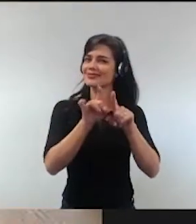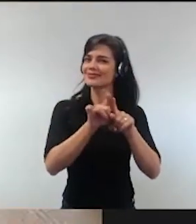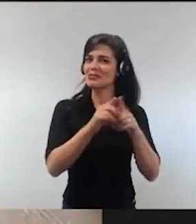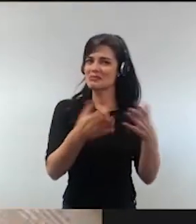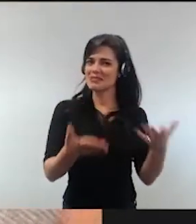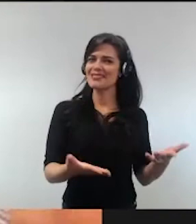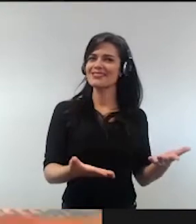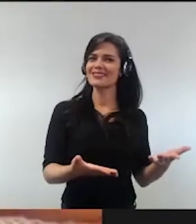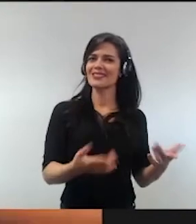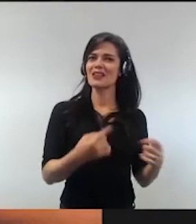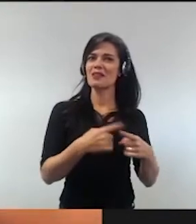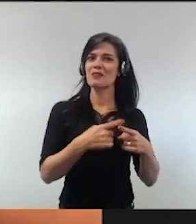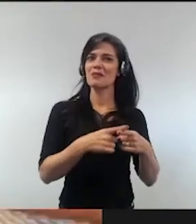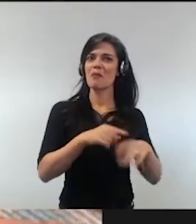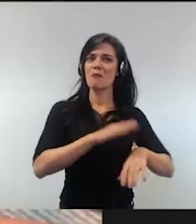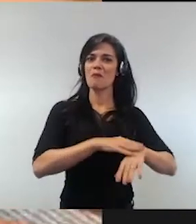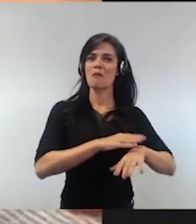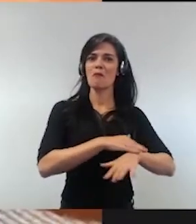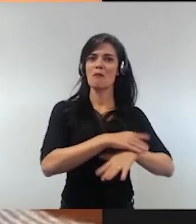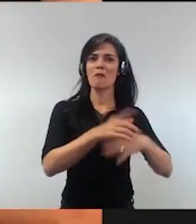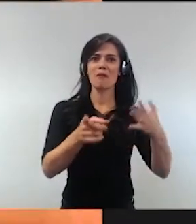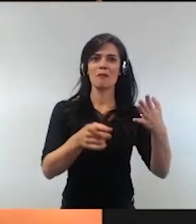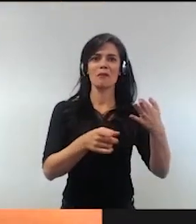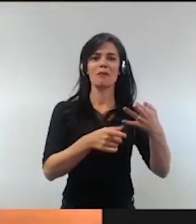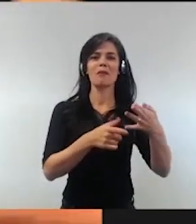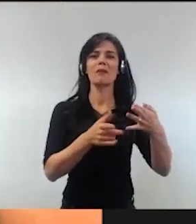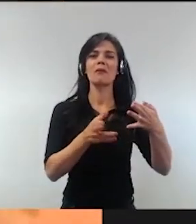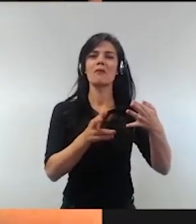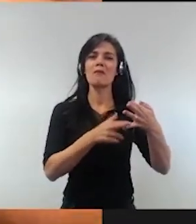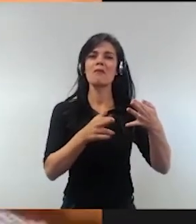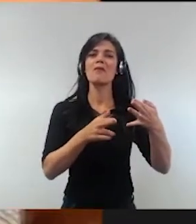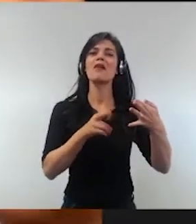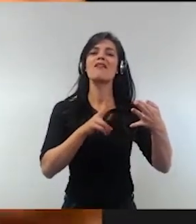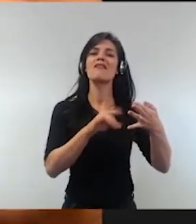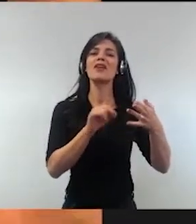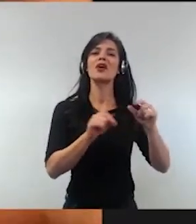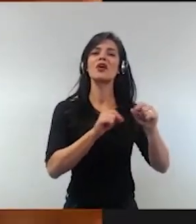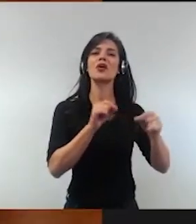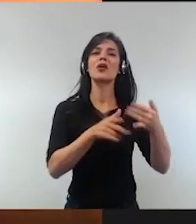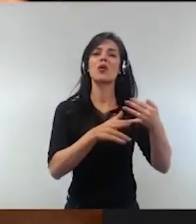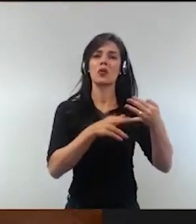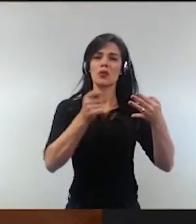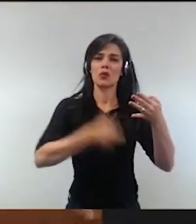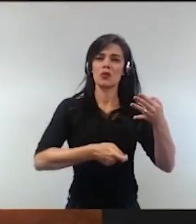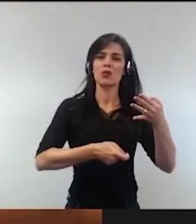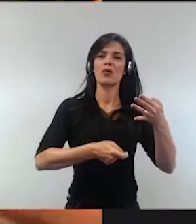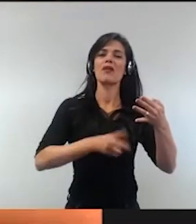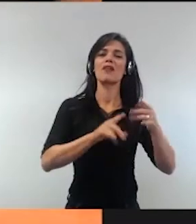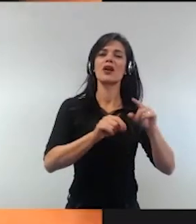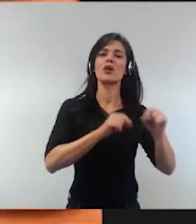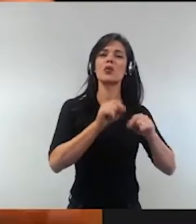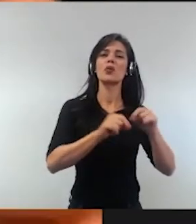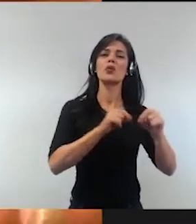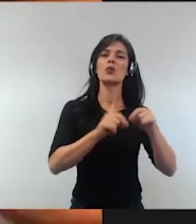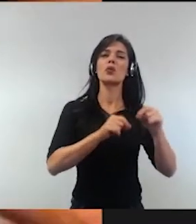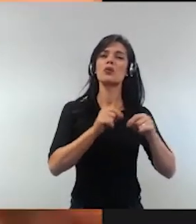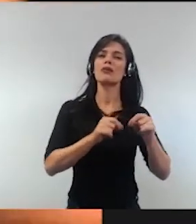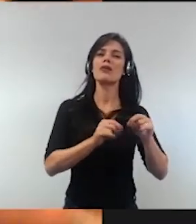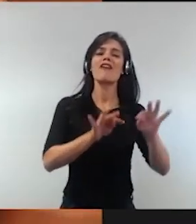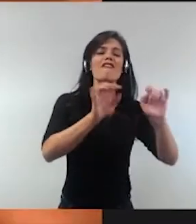motivação da sentença, não? Ele, na verdade, revela como no drama trágico, um desfecho